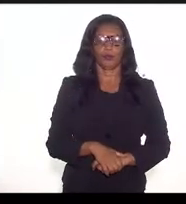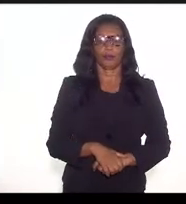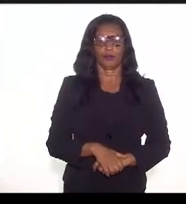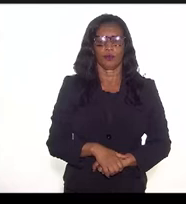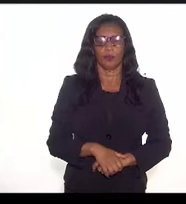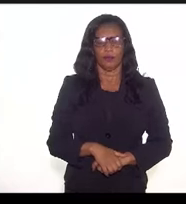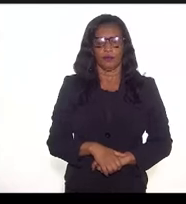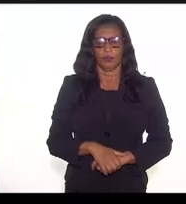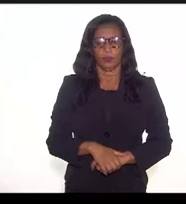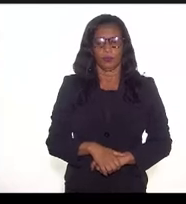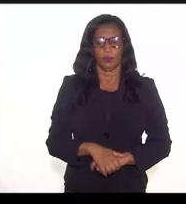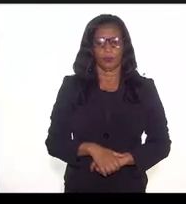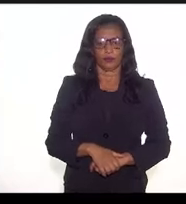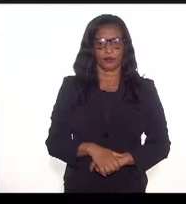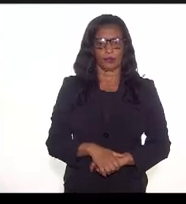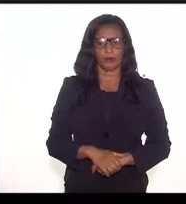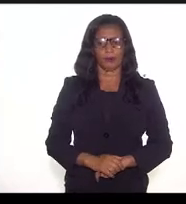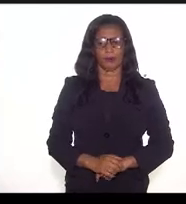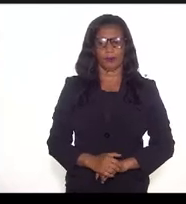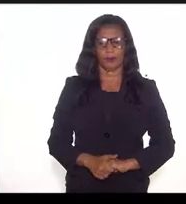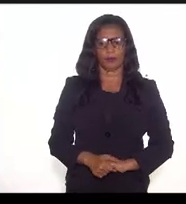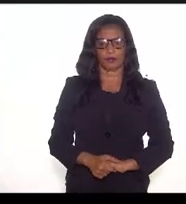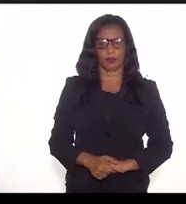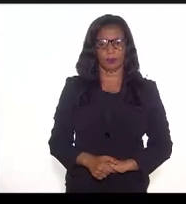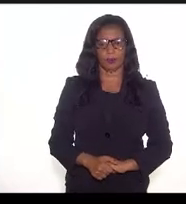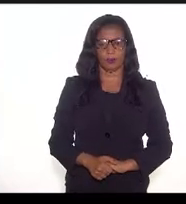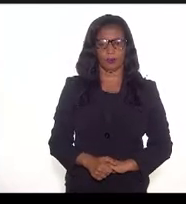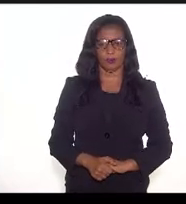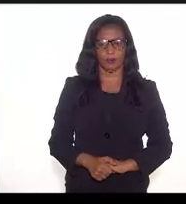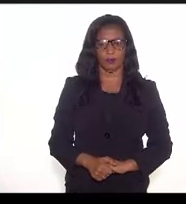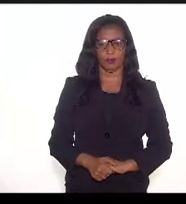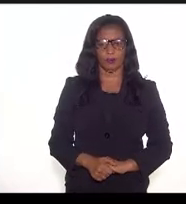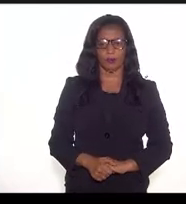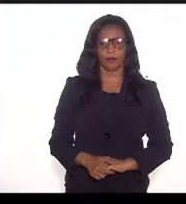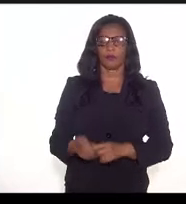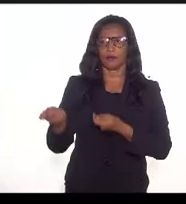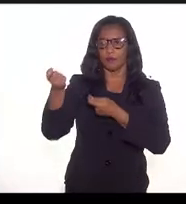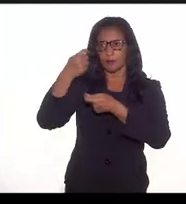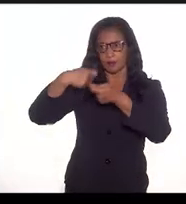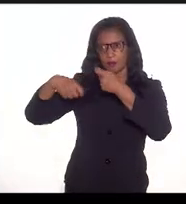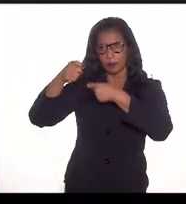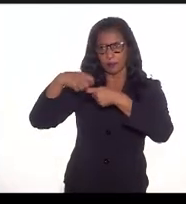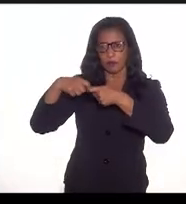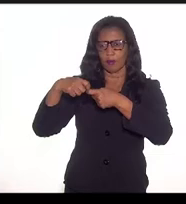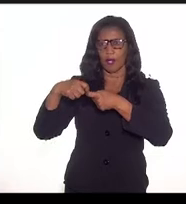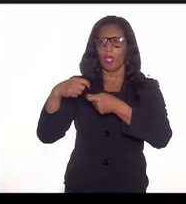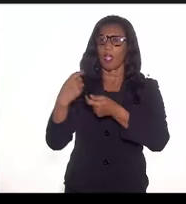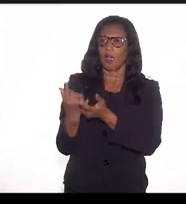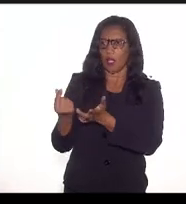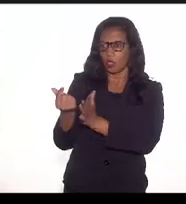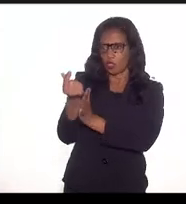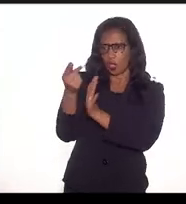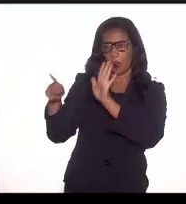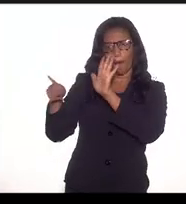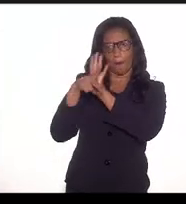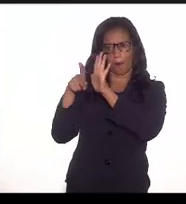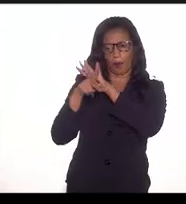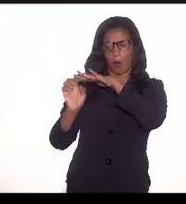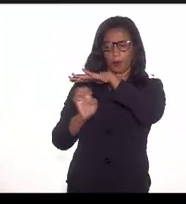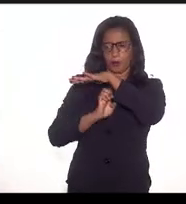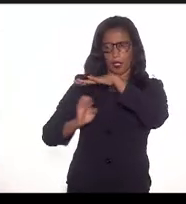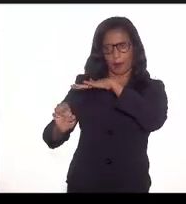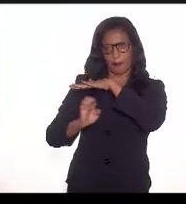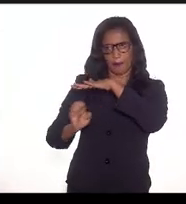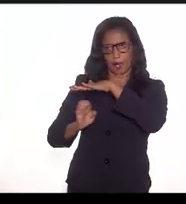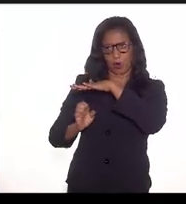Eu não estou conseguindo minimizar o... Agora foi, desculpa. O AGRIU Investimento ele é feito com recursos próprios da empresa, da AGRIU, então são recursos